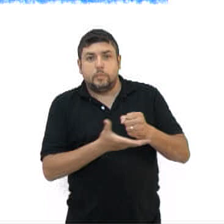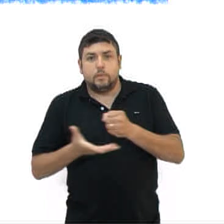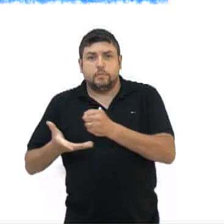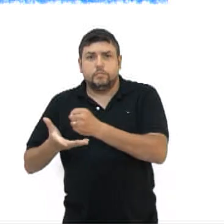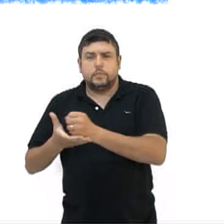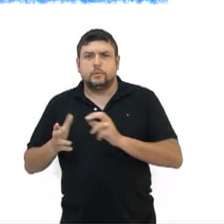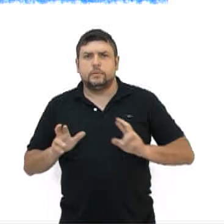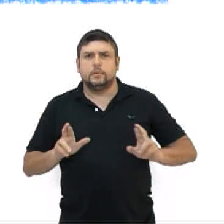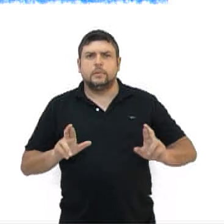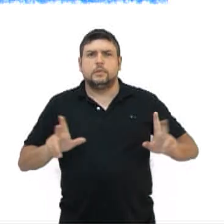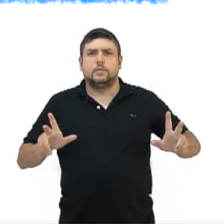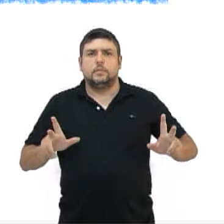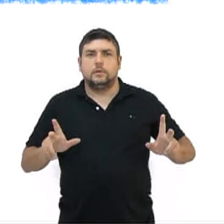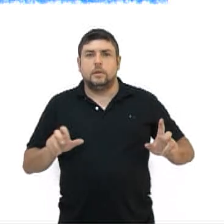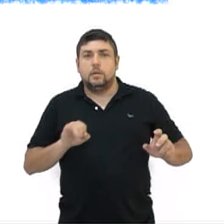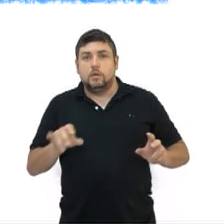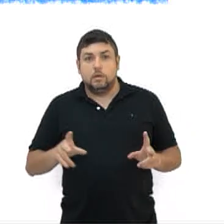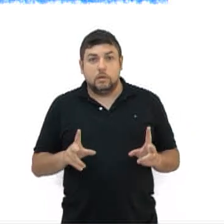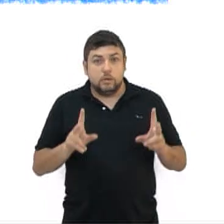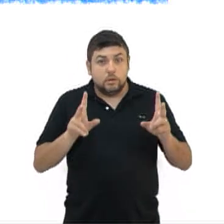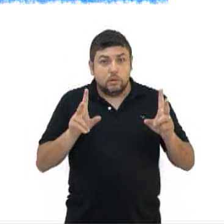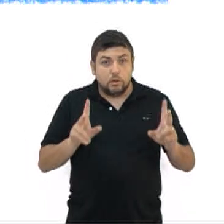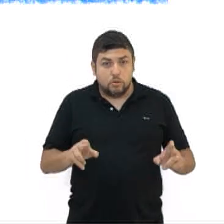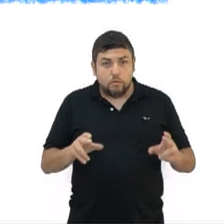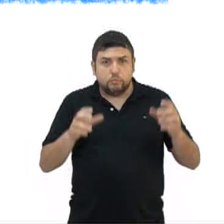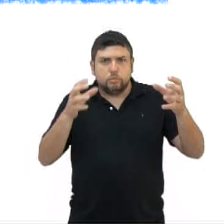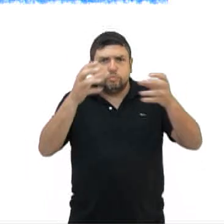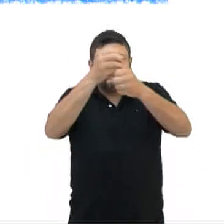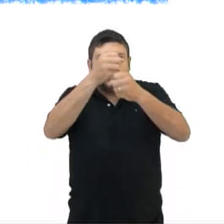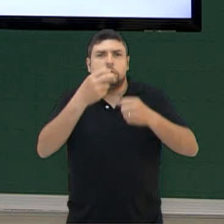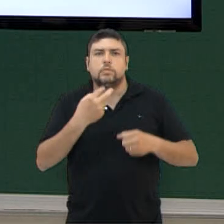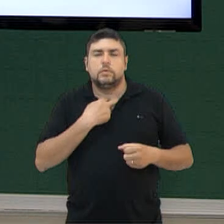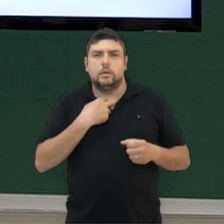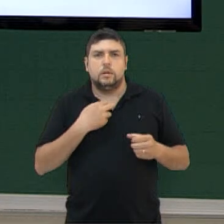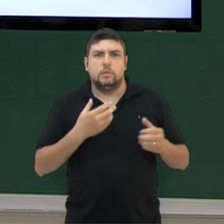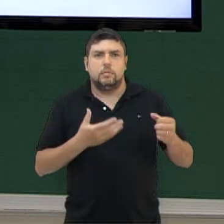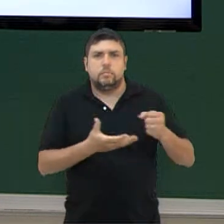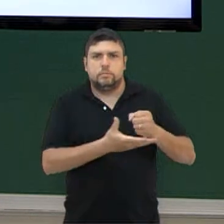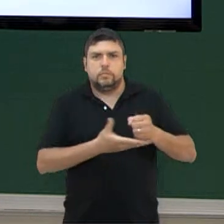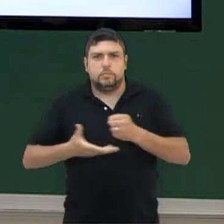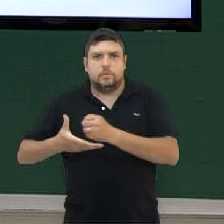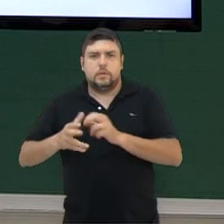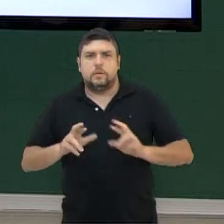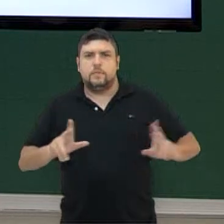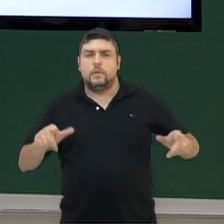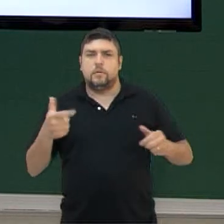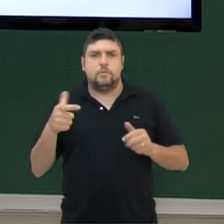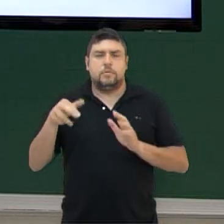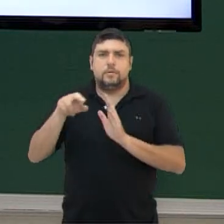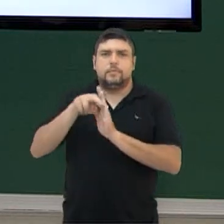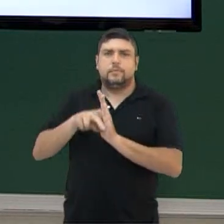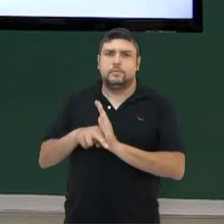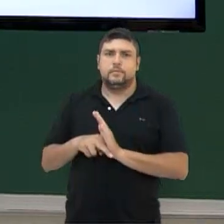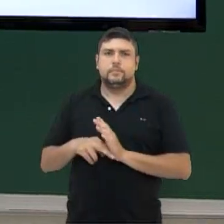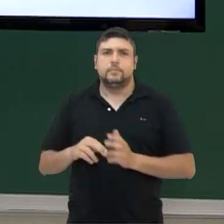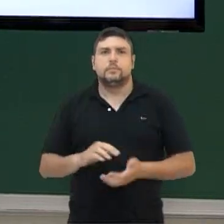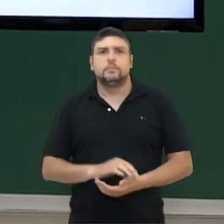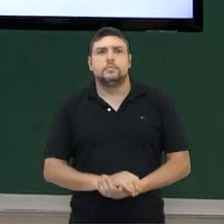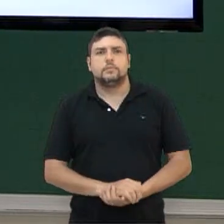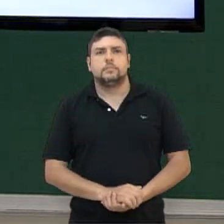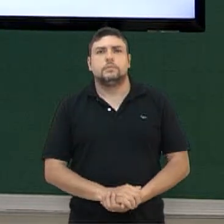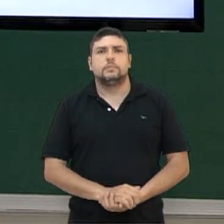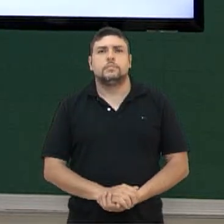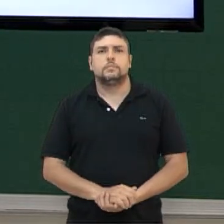para bases iguais. Então, esse aqui não tem propriedade que se aplique nesse caso, tá? Y elevado a 5 vezes Y elevado a